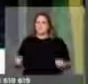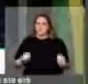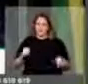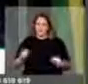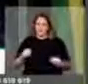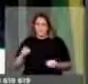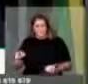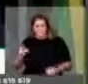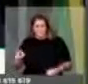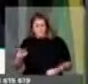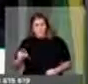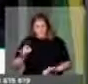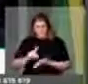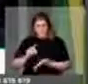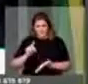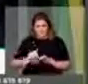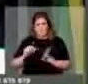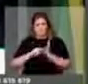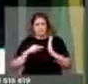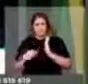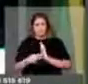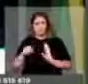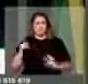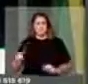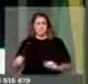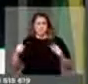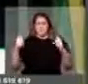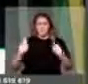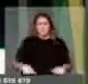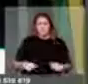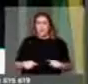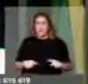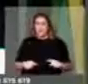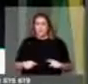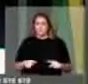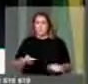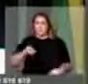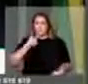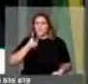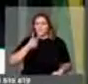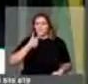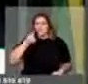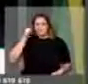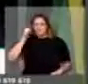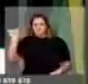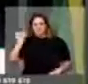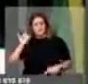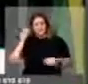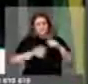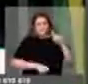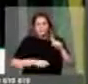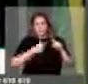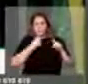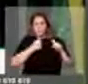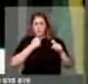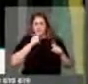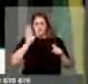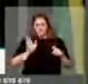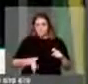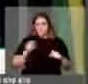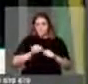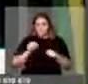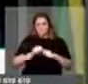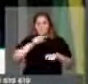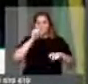para esse caso comecei a ter o projeto pronto e agora eu tenho pressa em brasília chama de legítima defesa não só da vida como da